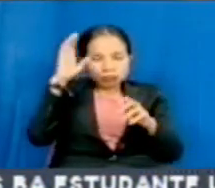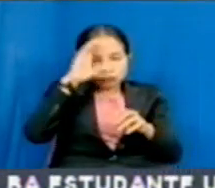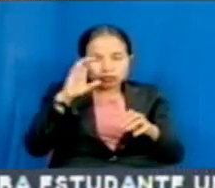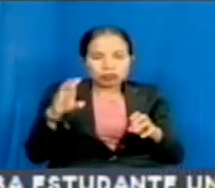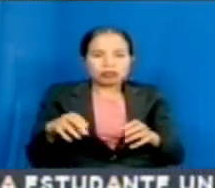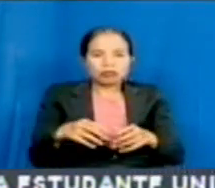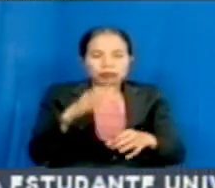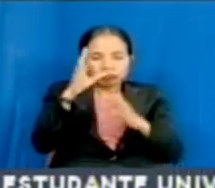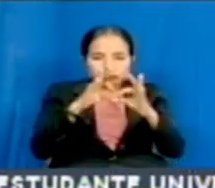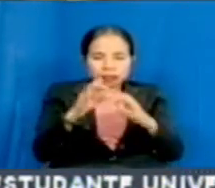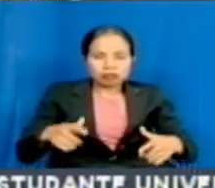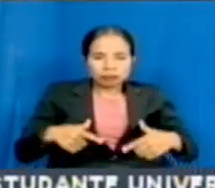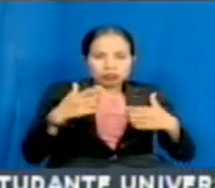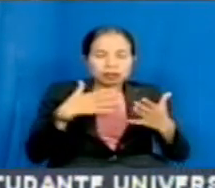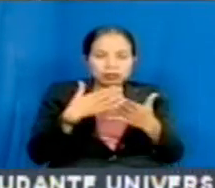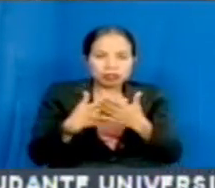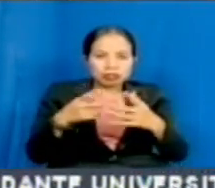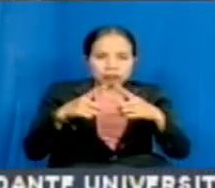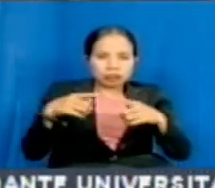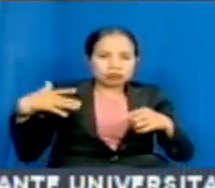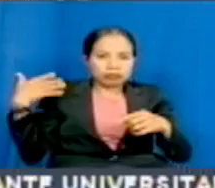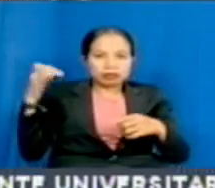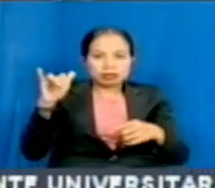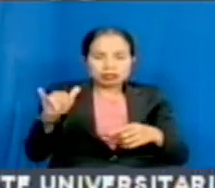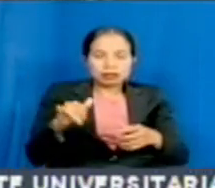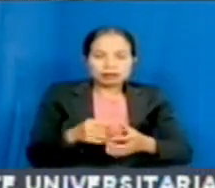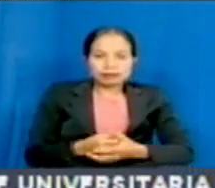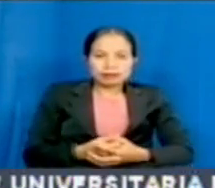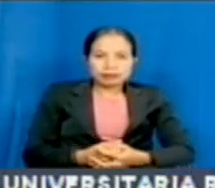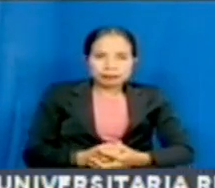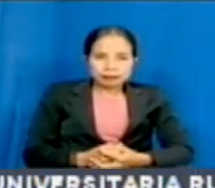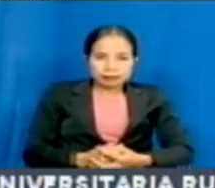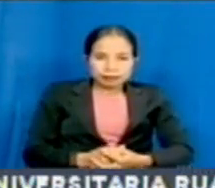garante mores nebe próspero ba jovem sira.